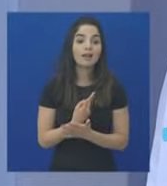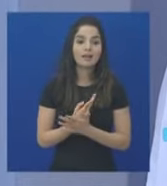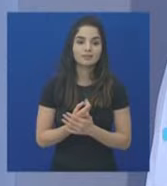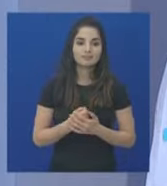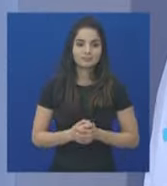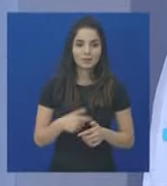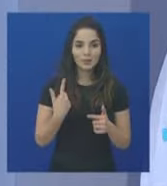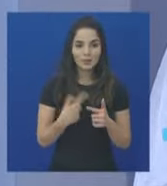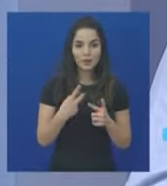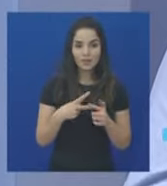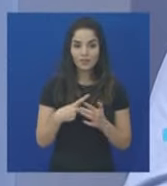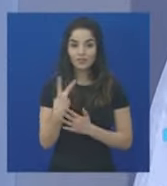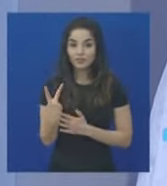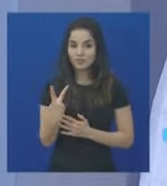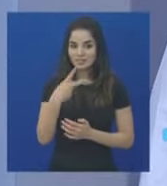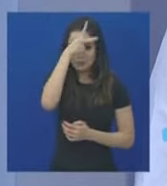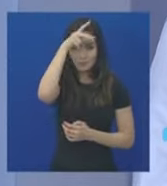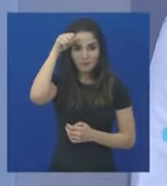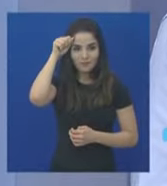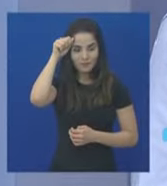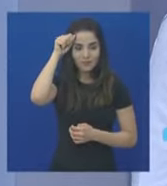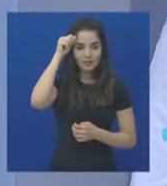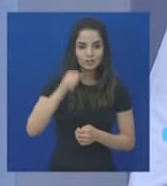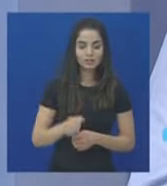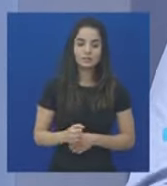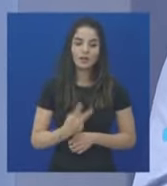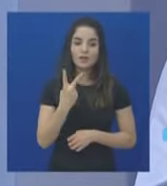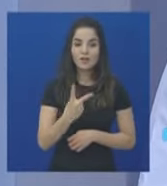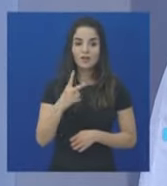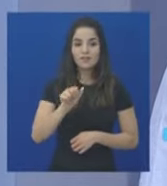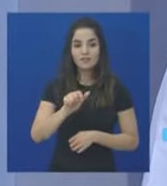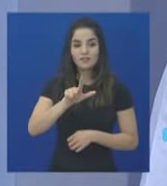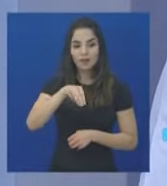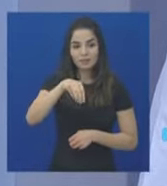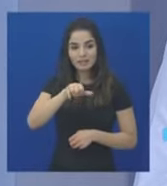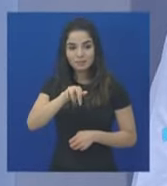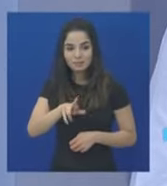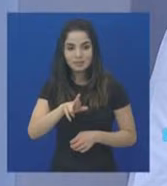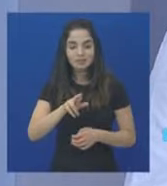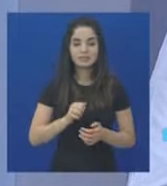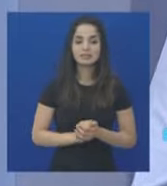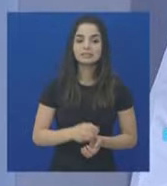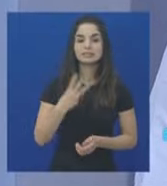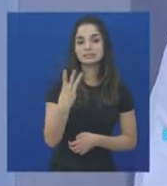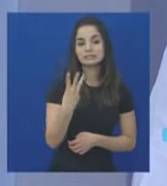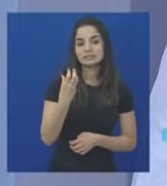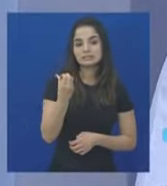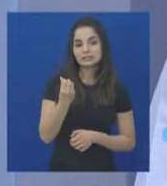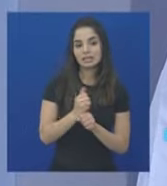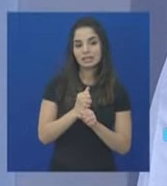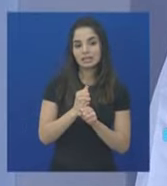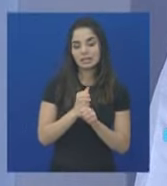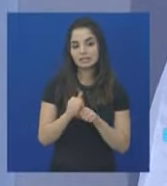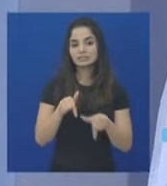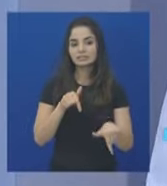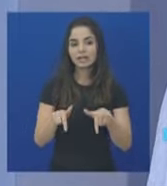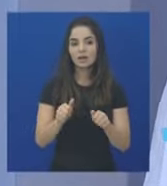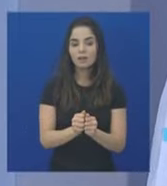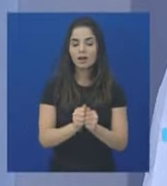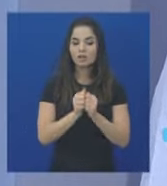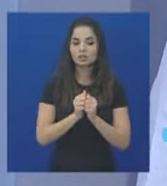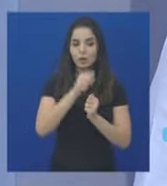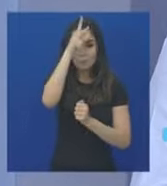-prefeito dele, o senhor Valdemir Mendes, que durante 36 anos foi assessor direto do atual prefeito